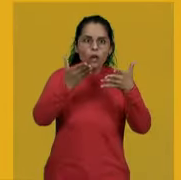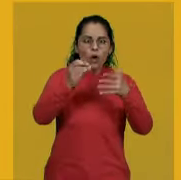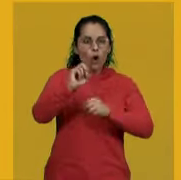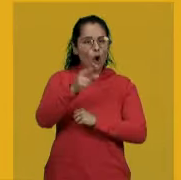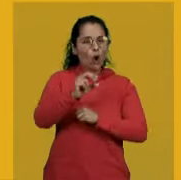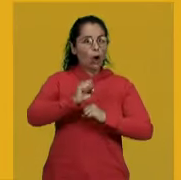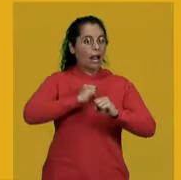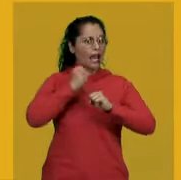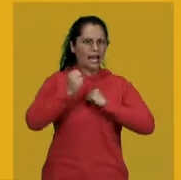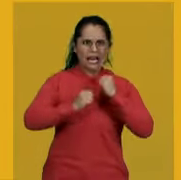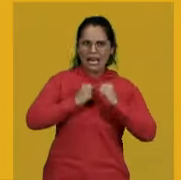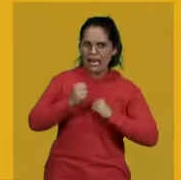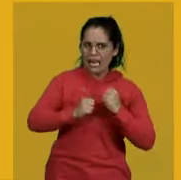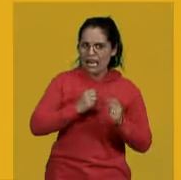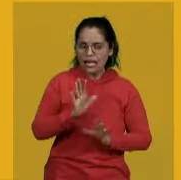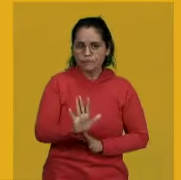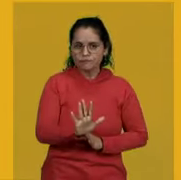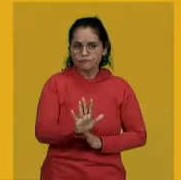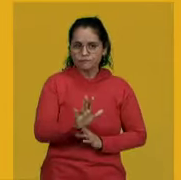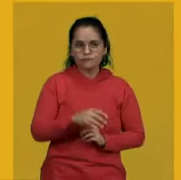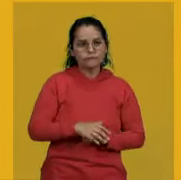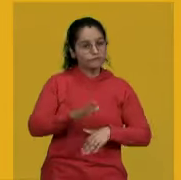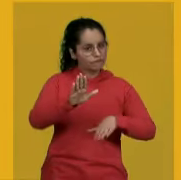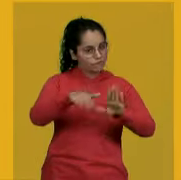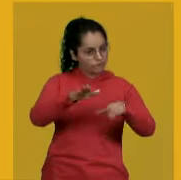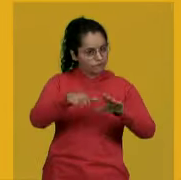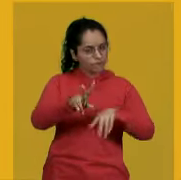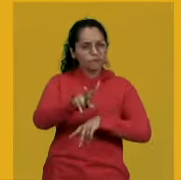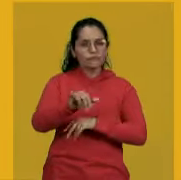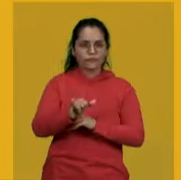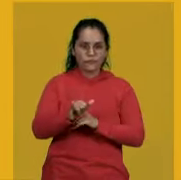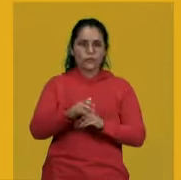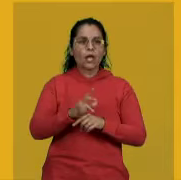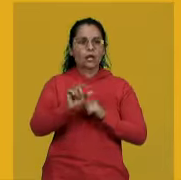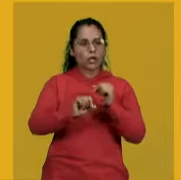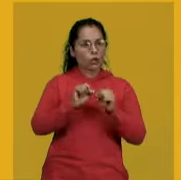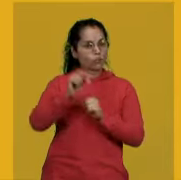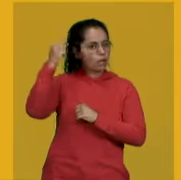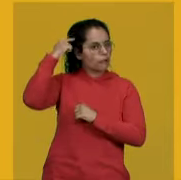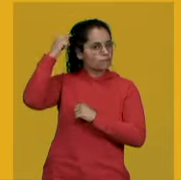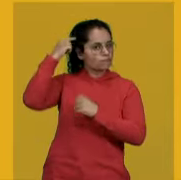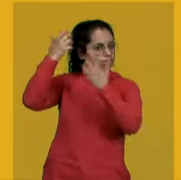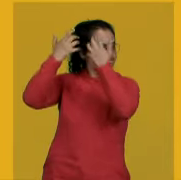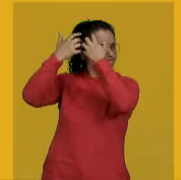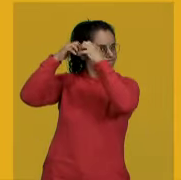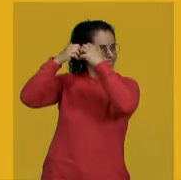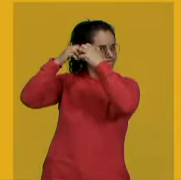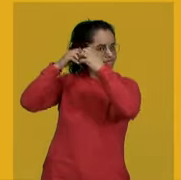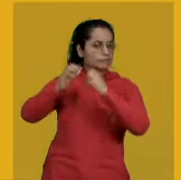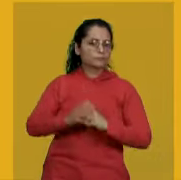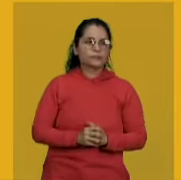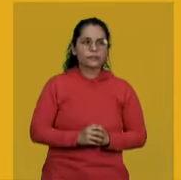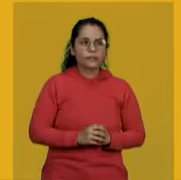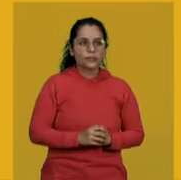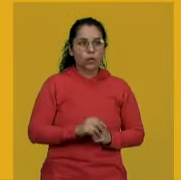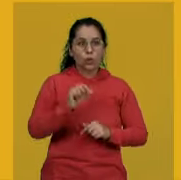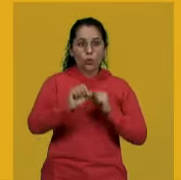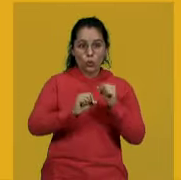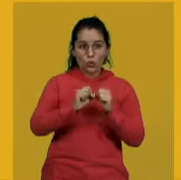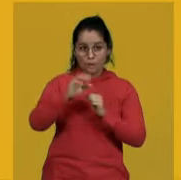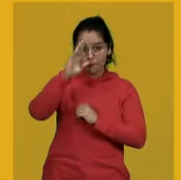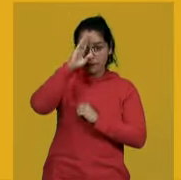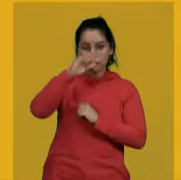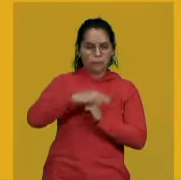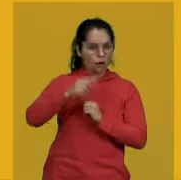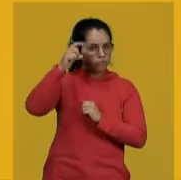perturbadoras da atividade do sistema nervoso central, que é o cérebro, né? Cujo órgão principal é